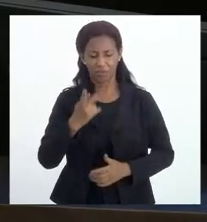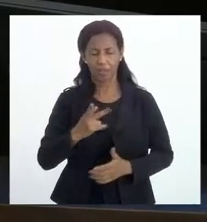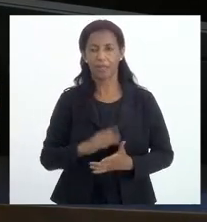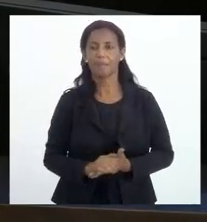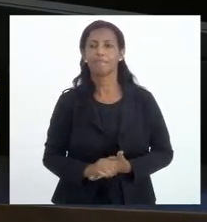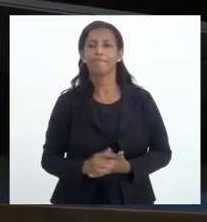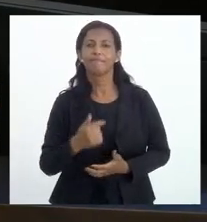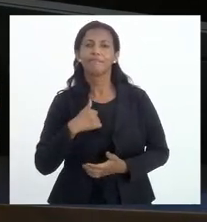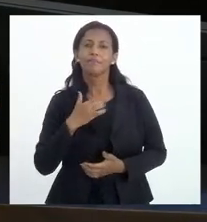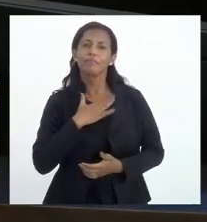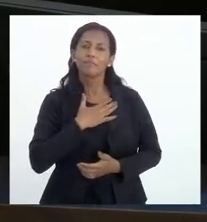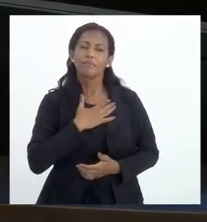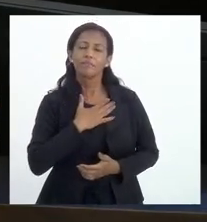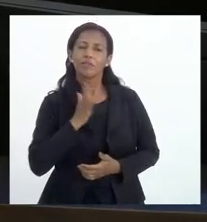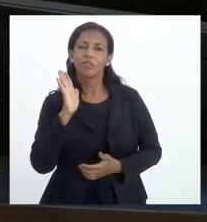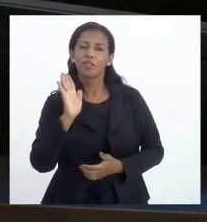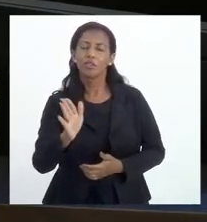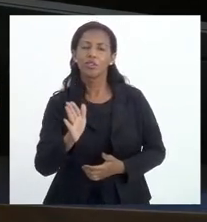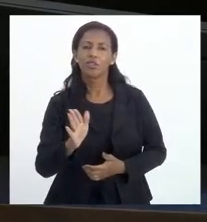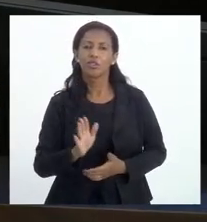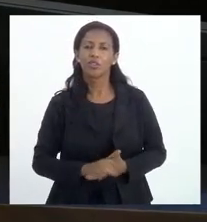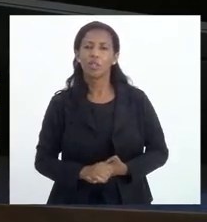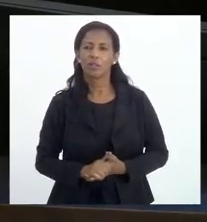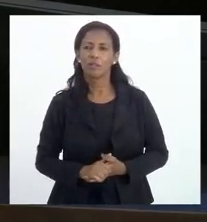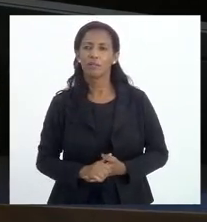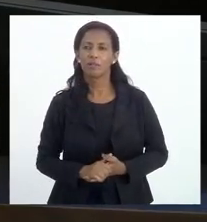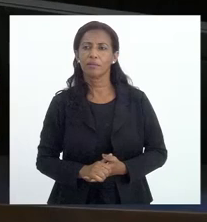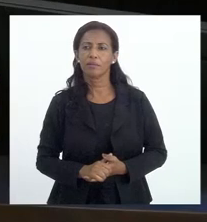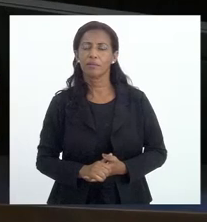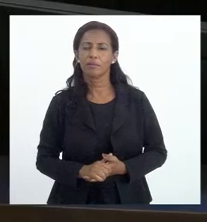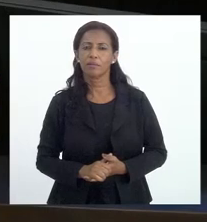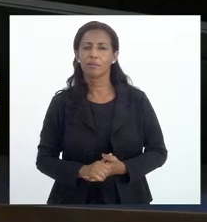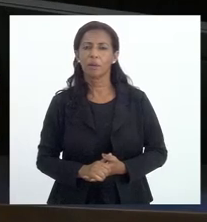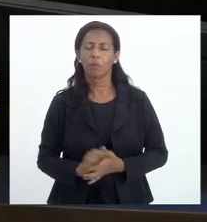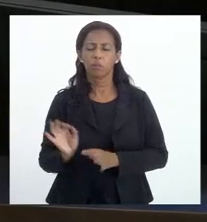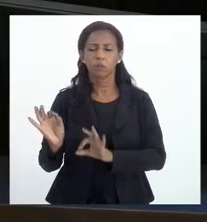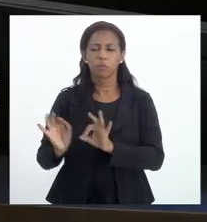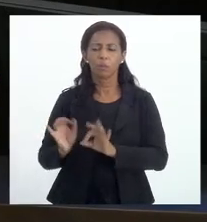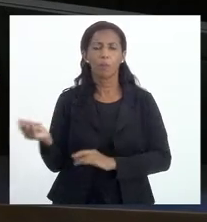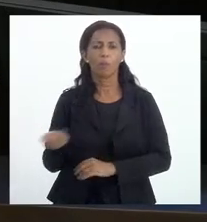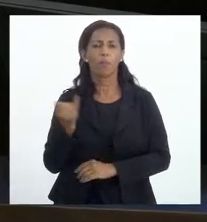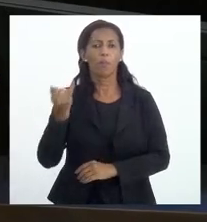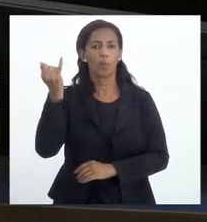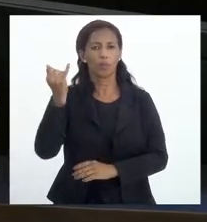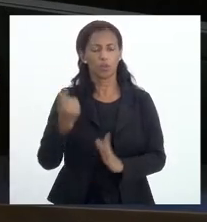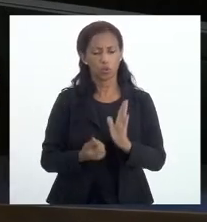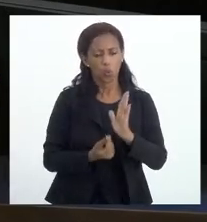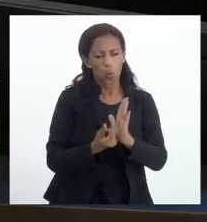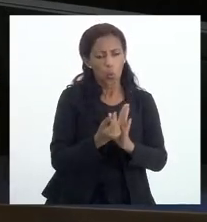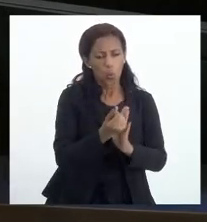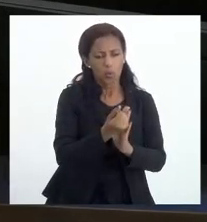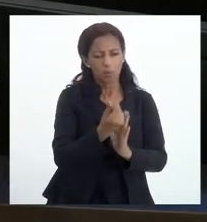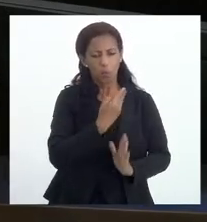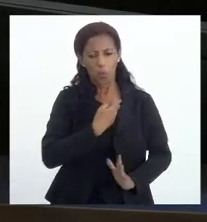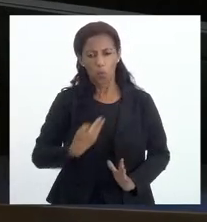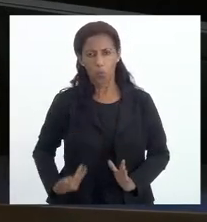eu gostaria de já estabelecer algo que é muito importante. O orçamento